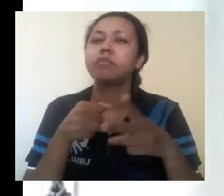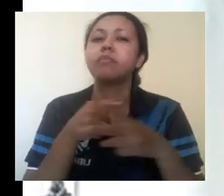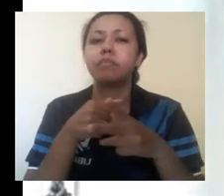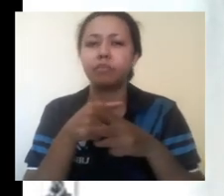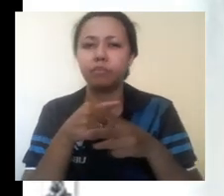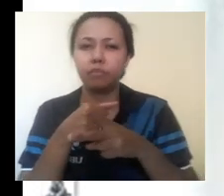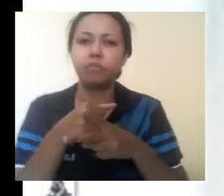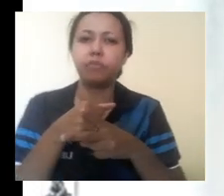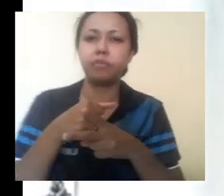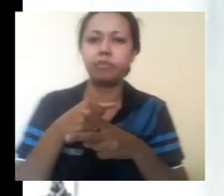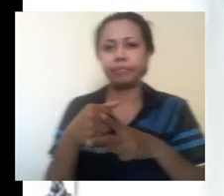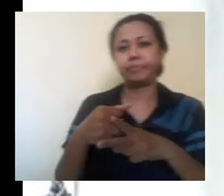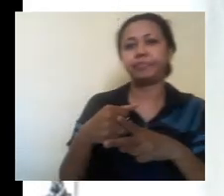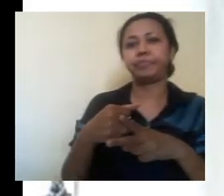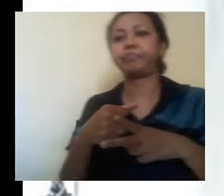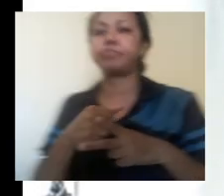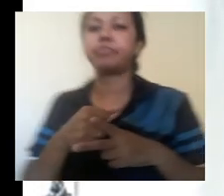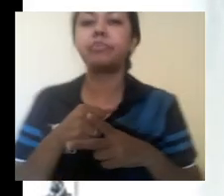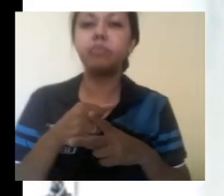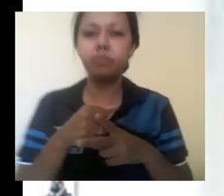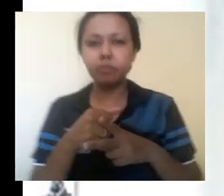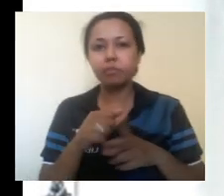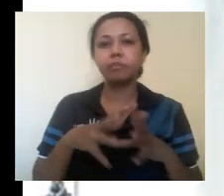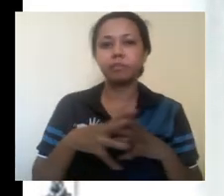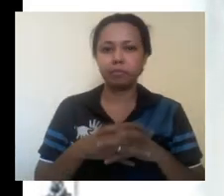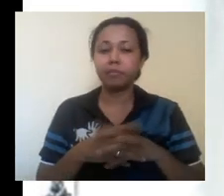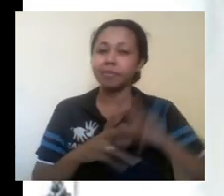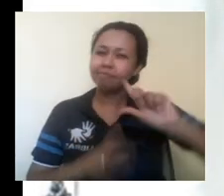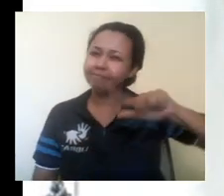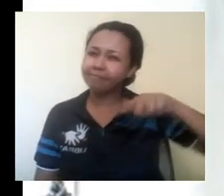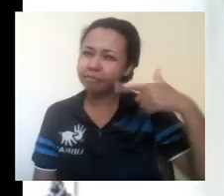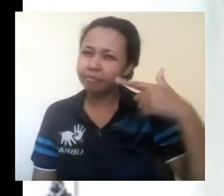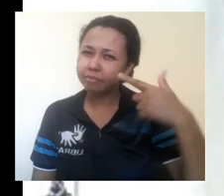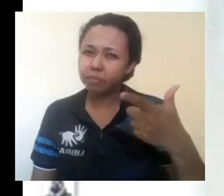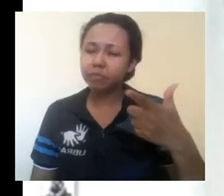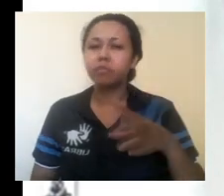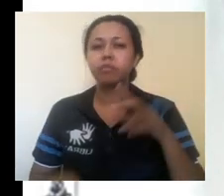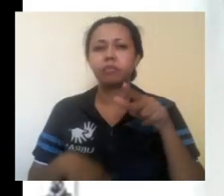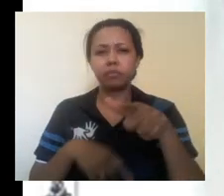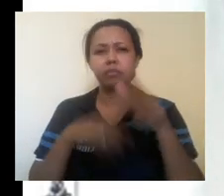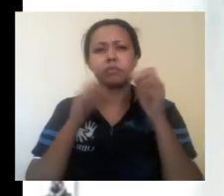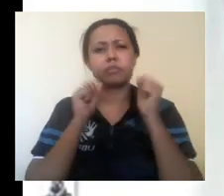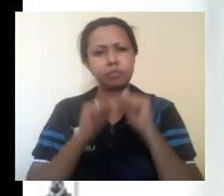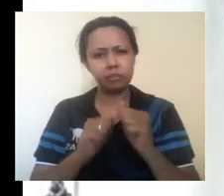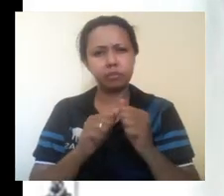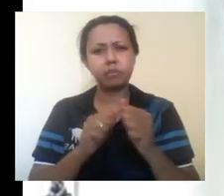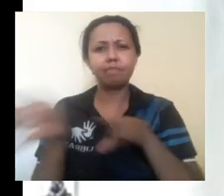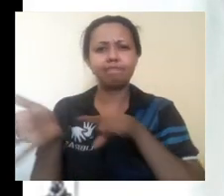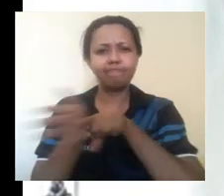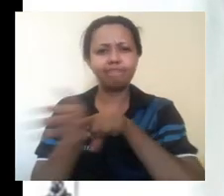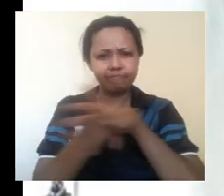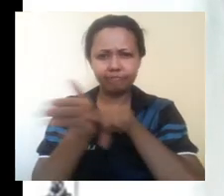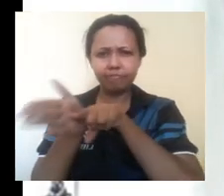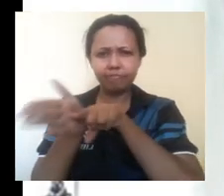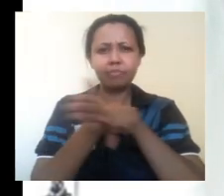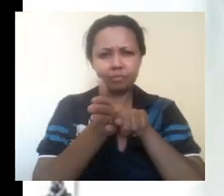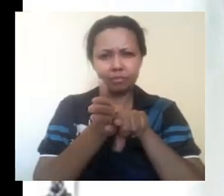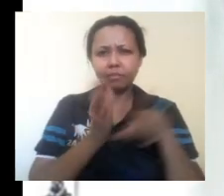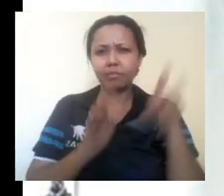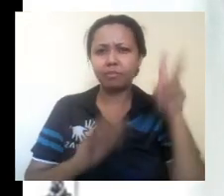viúva, né? Então, vocês puderem depois dar uma lida na Bíblia e pesquisar as histórias das